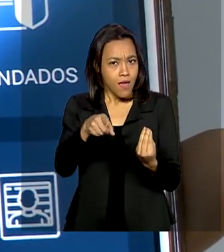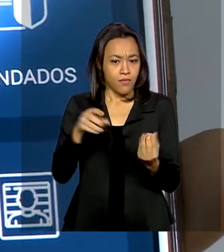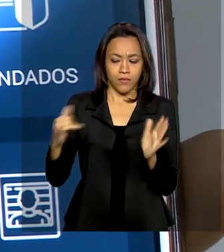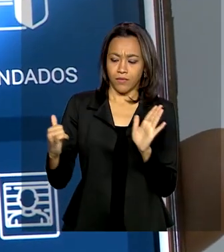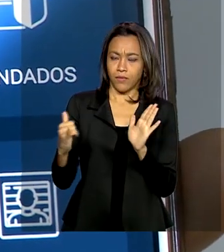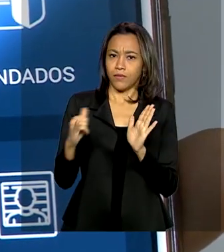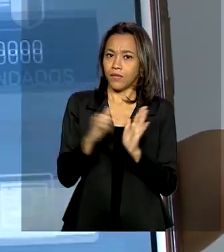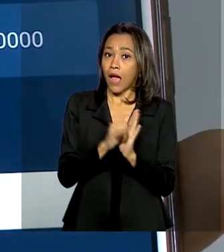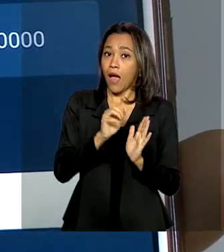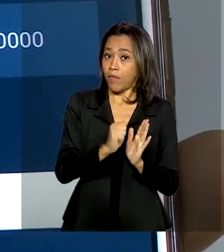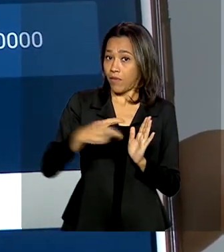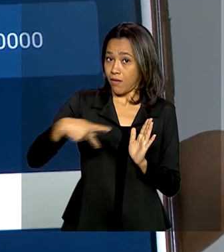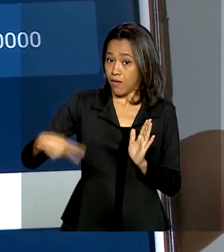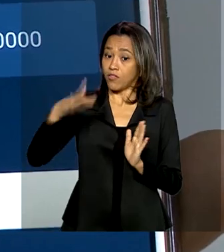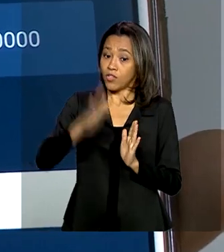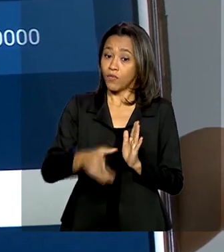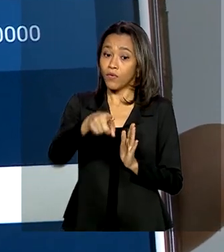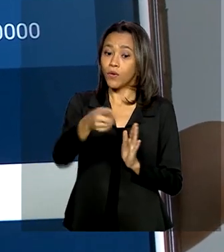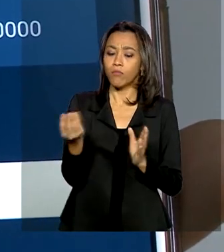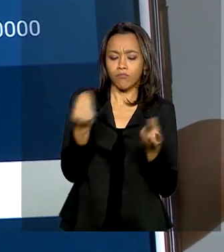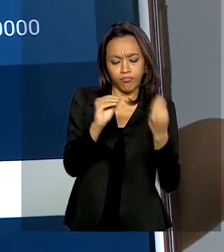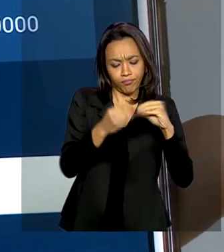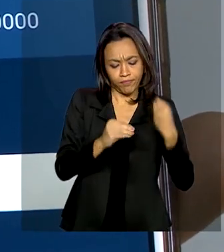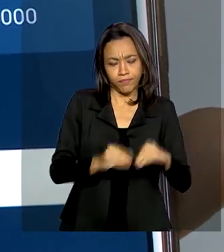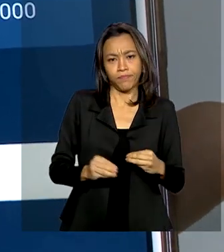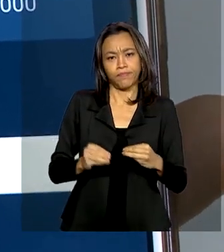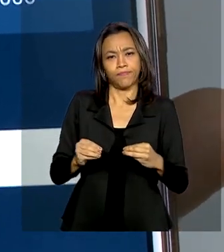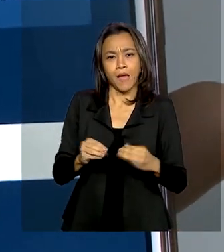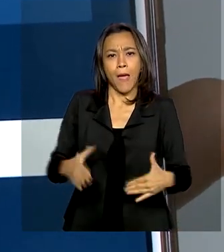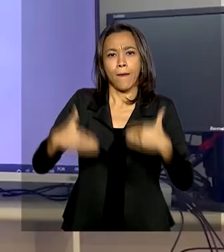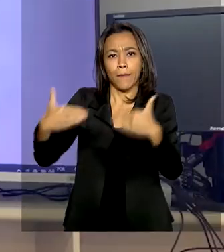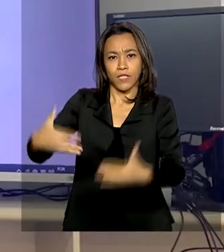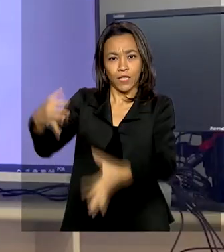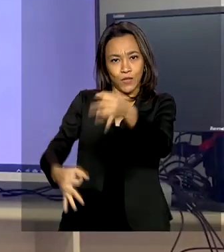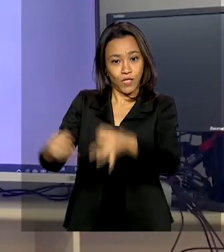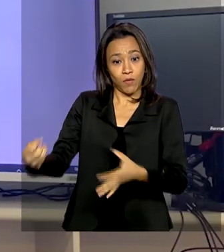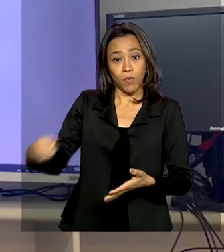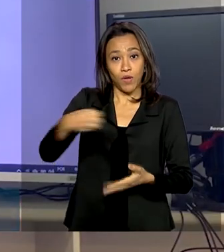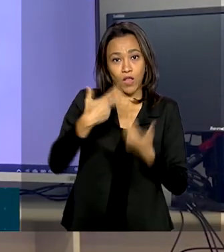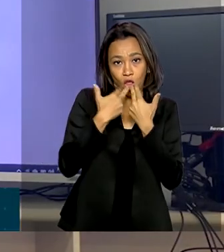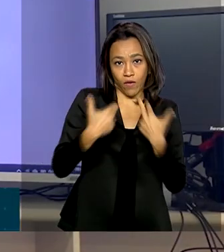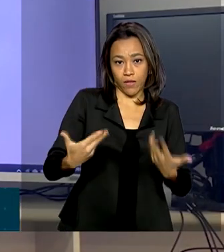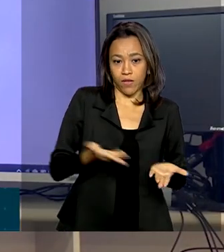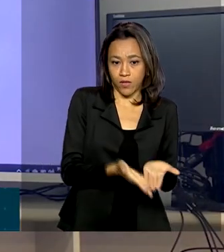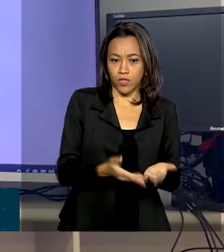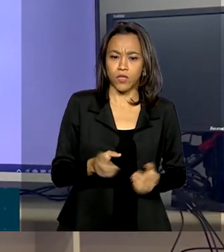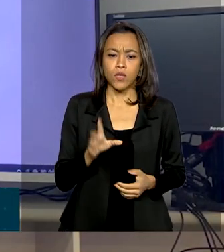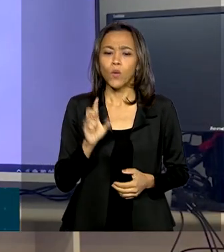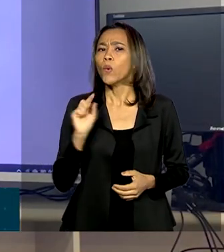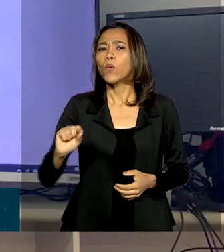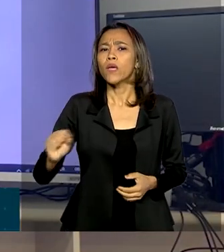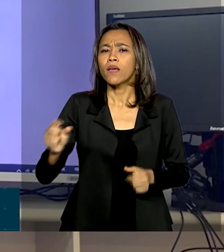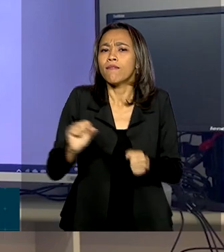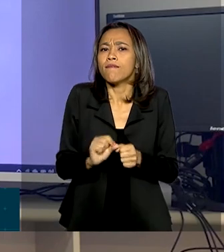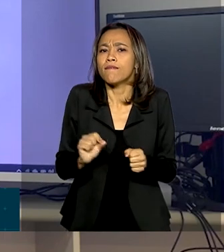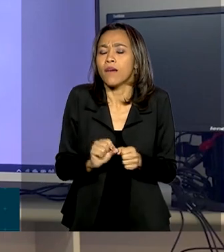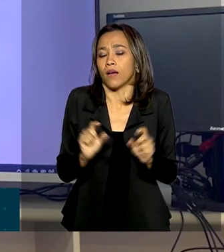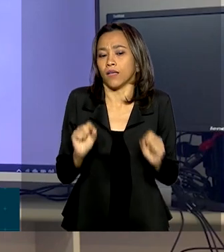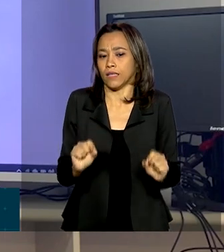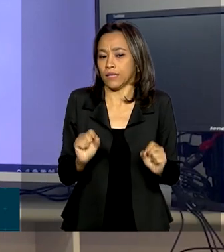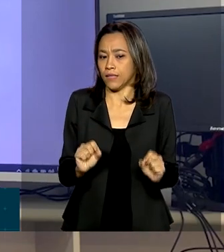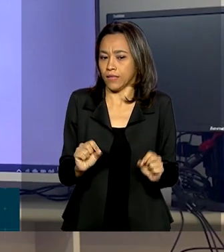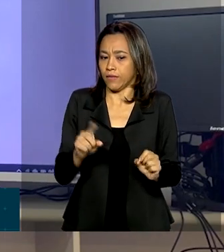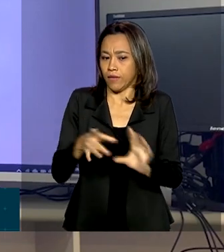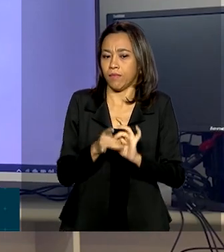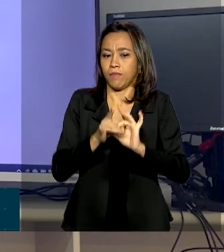atualizado pelo Ministério da Justiça e ganhou nova versão. O que esse módulo faz? Ele vai possibilitar ao